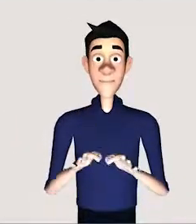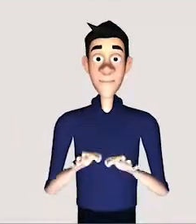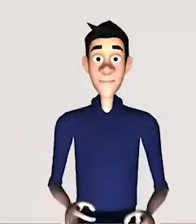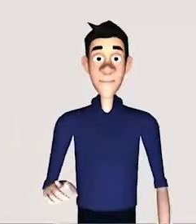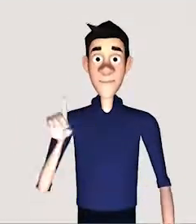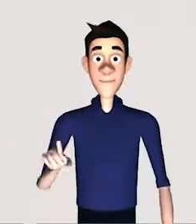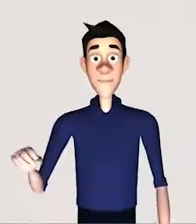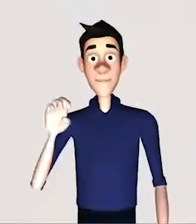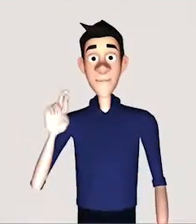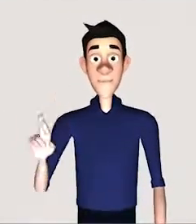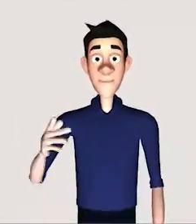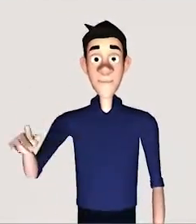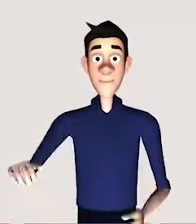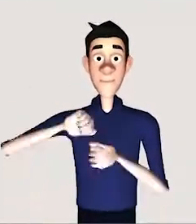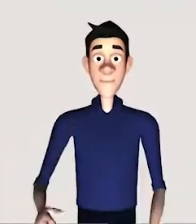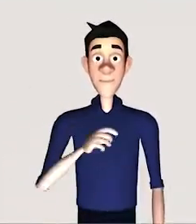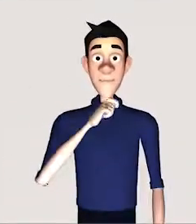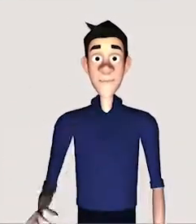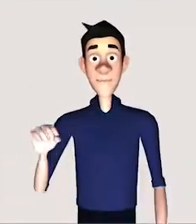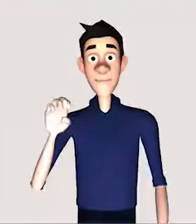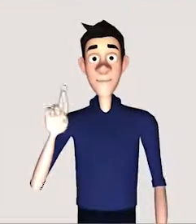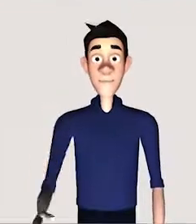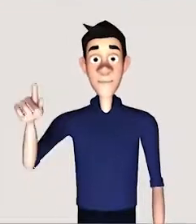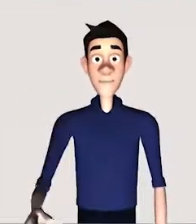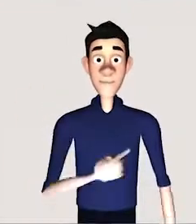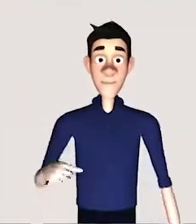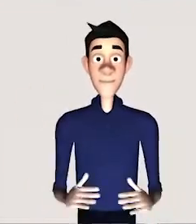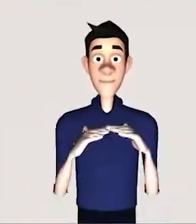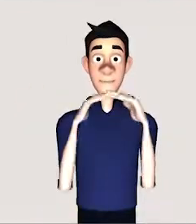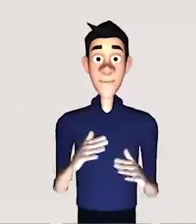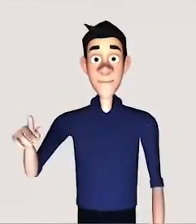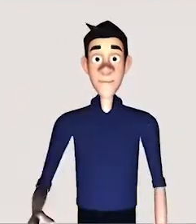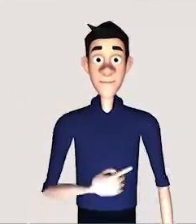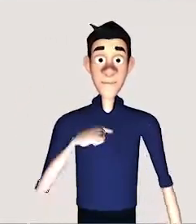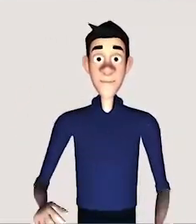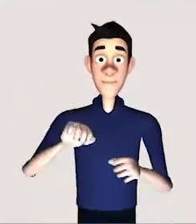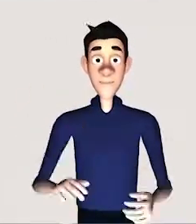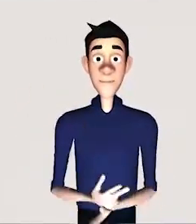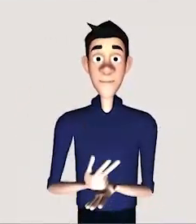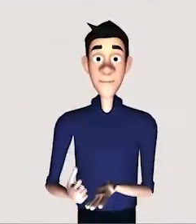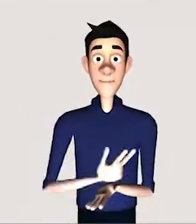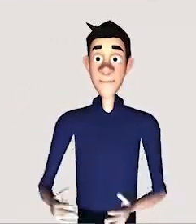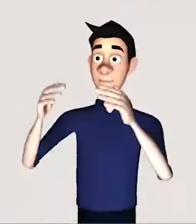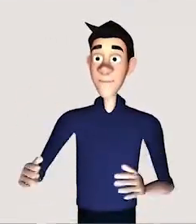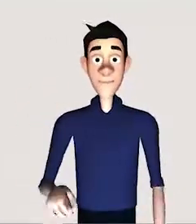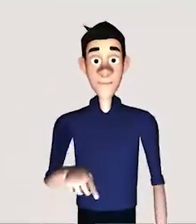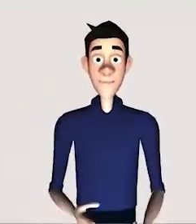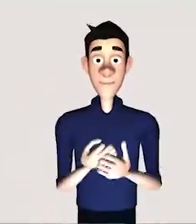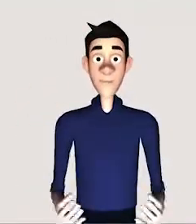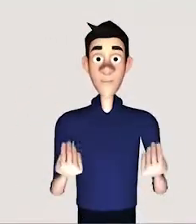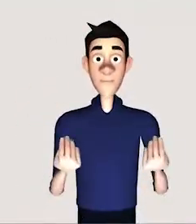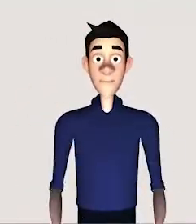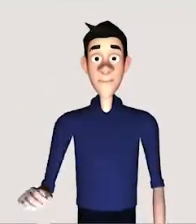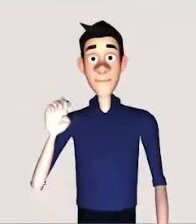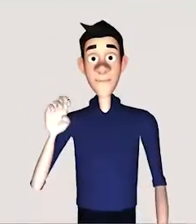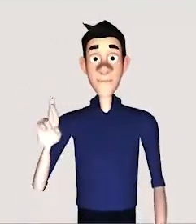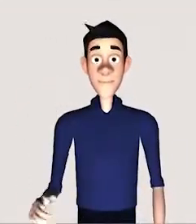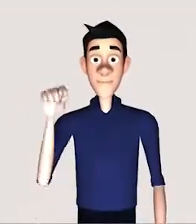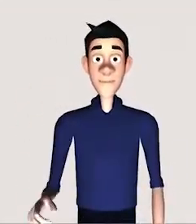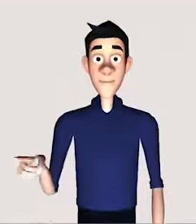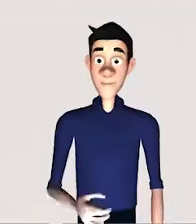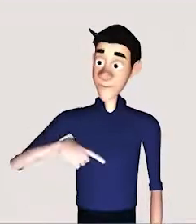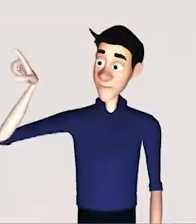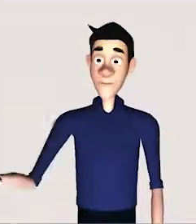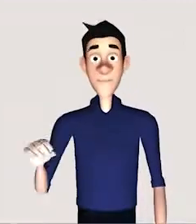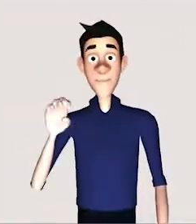financeiros. Não esqueçam que recursos são esse conjunto, recursos dizem respeito a esse conjunto